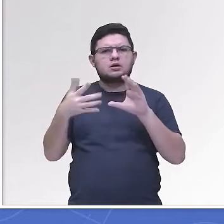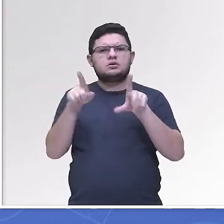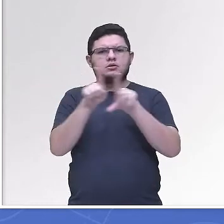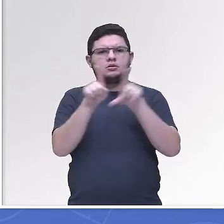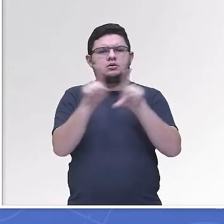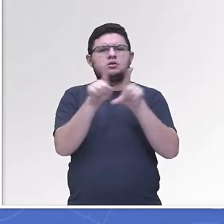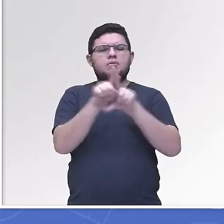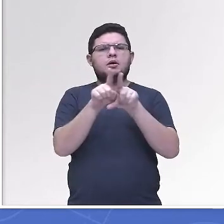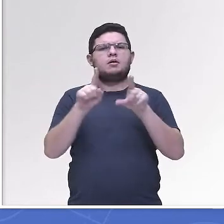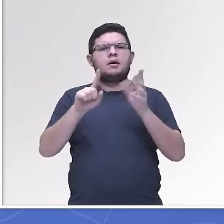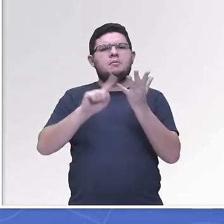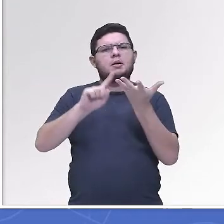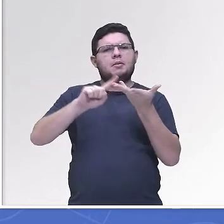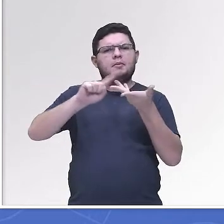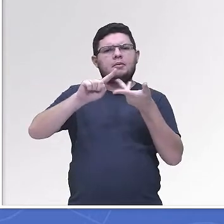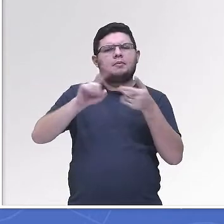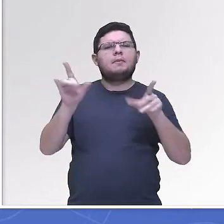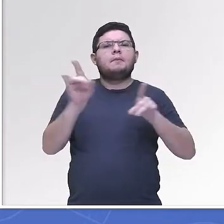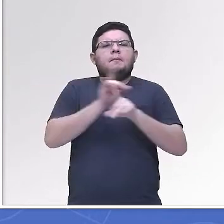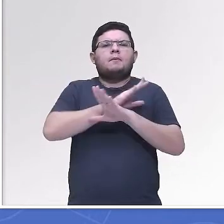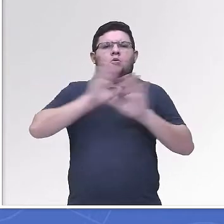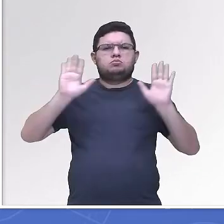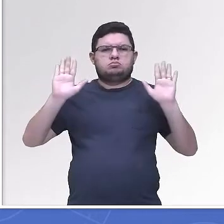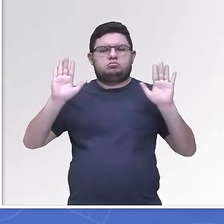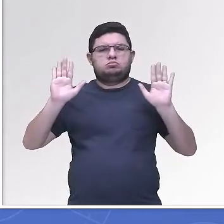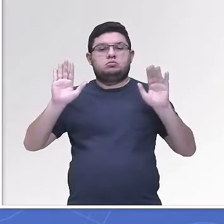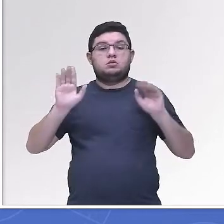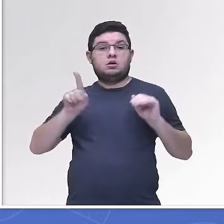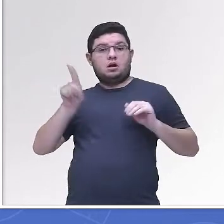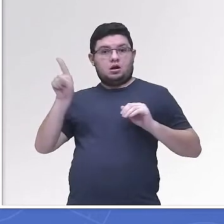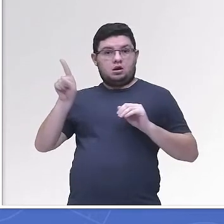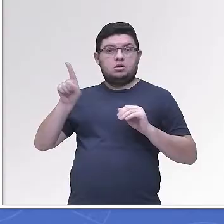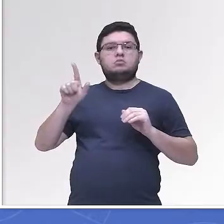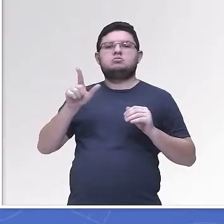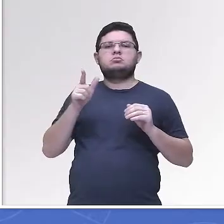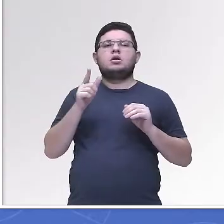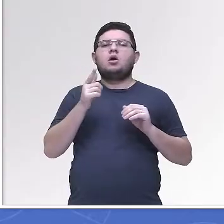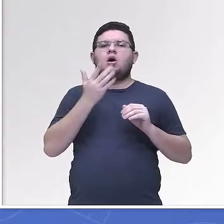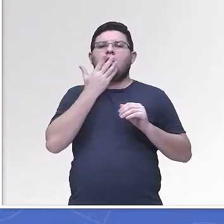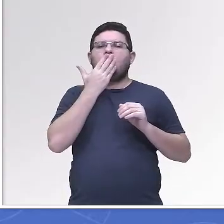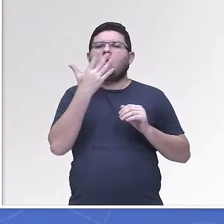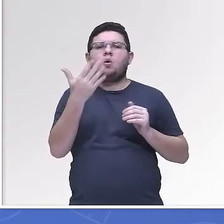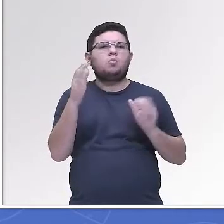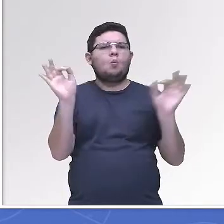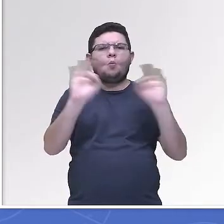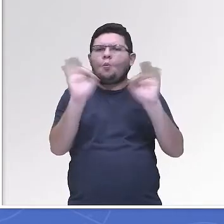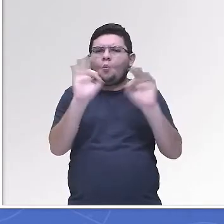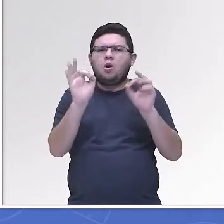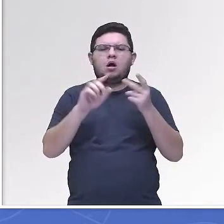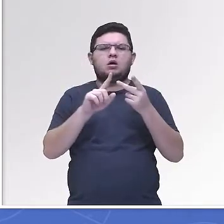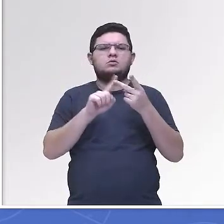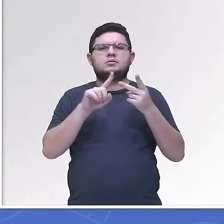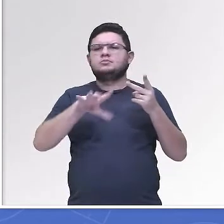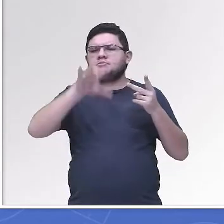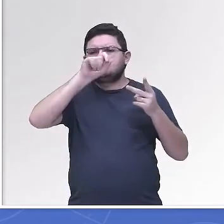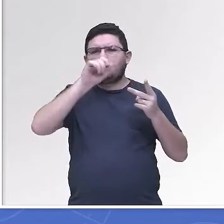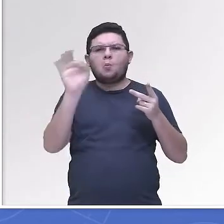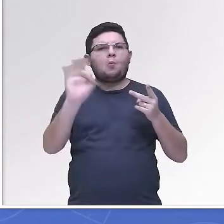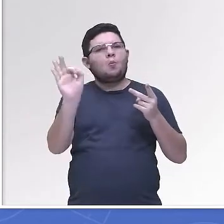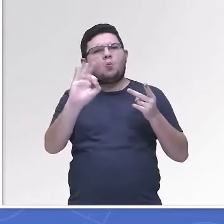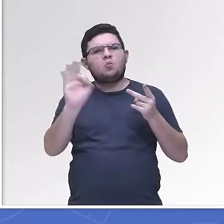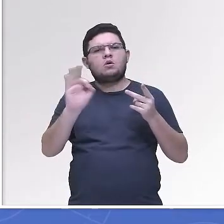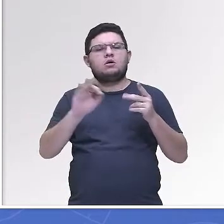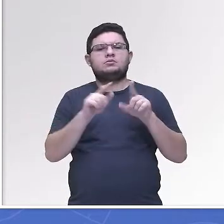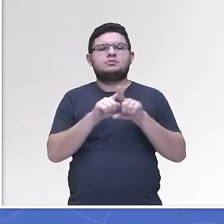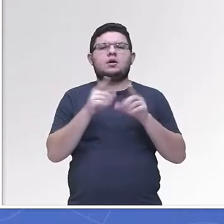definidas. Ela não tem cheiro, ela não tem cor, ela não tem sabor, tem propriedades, ponto de fusão e